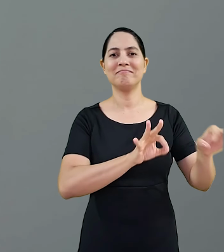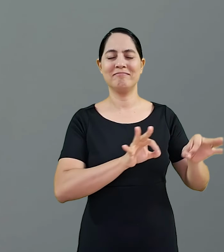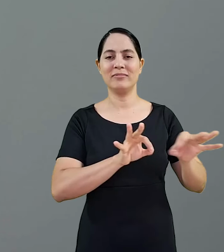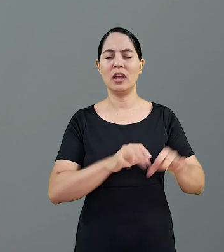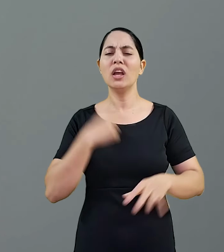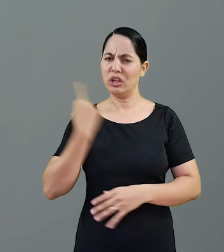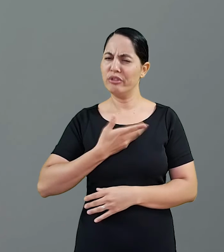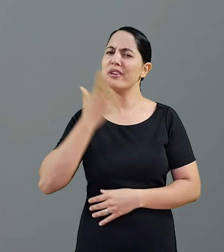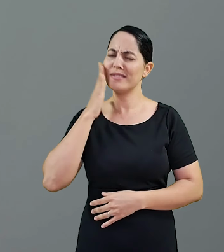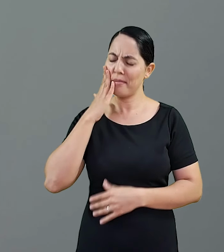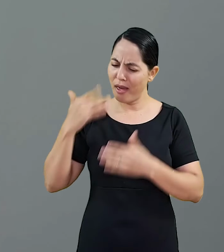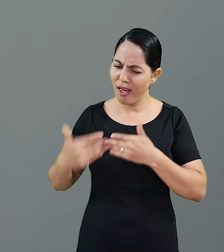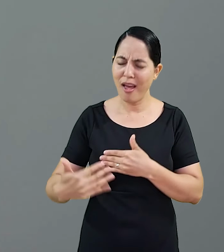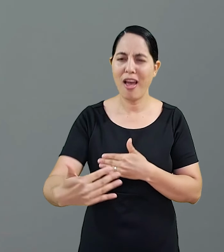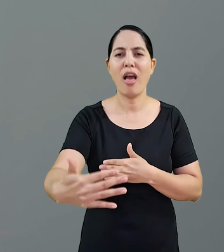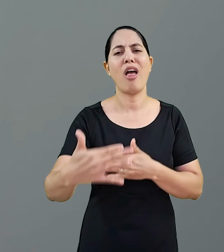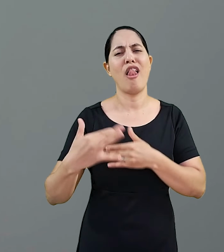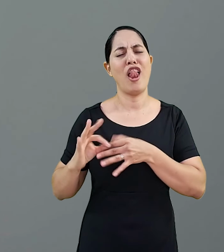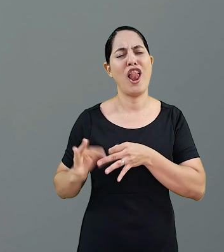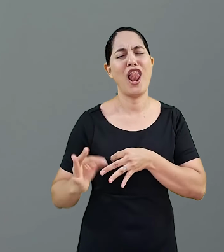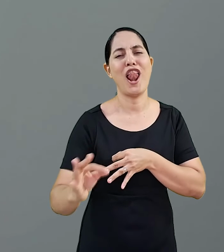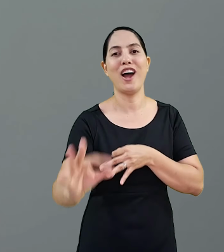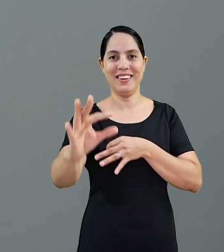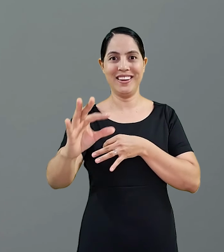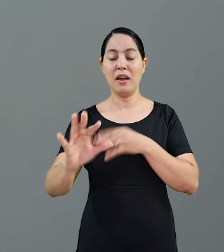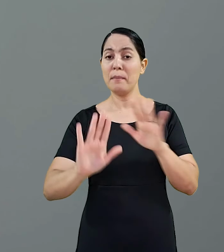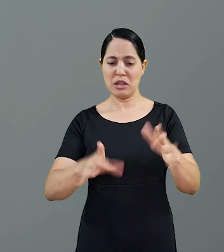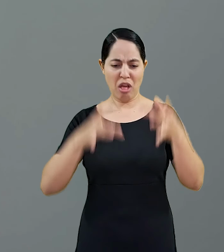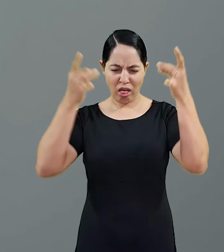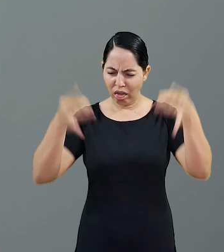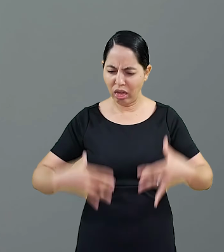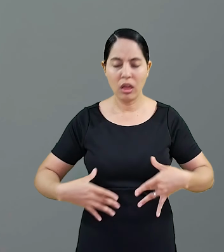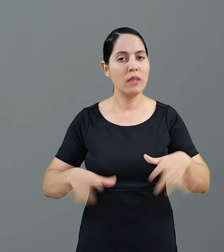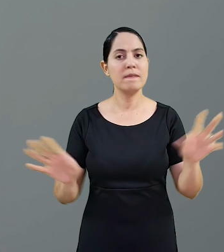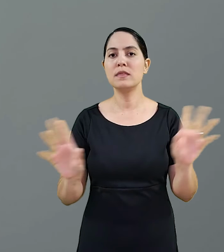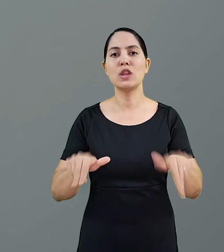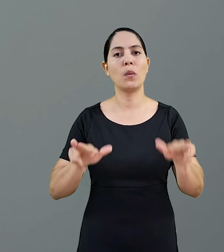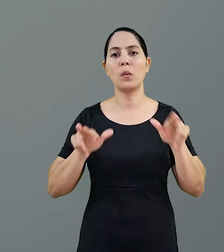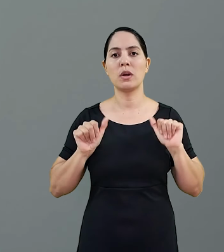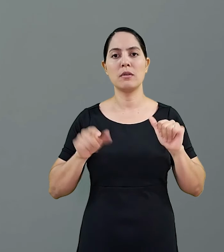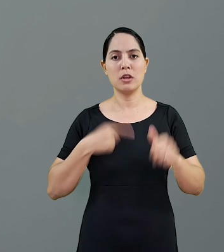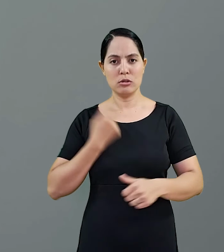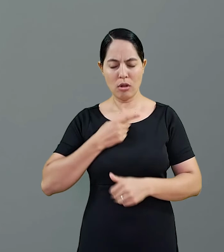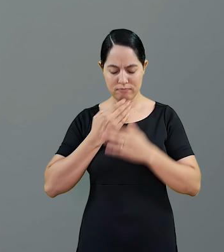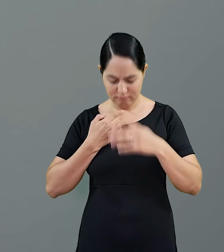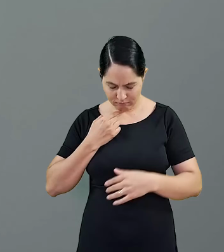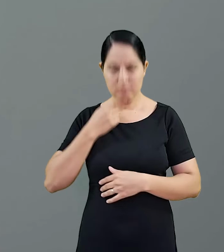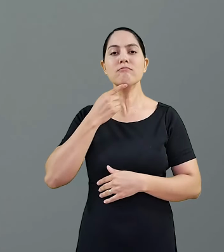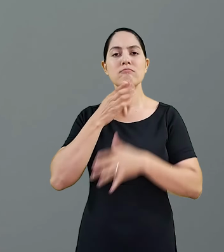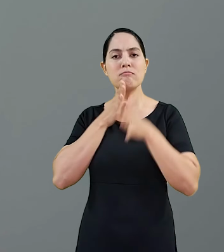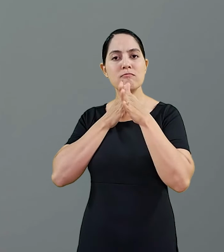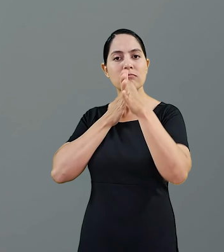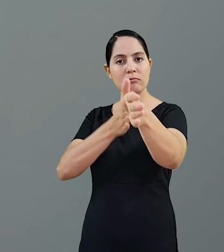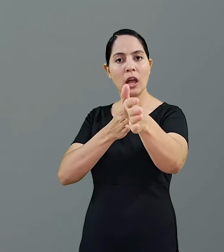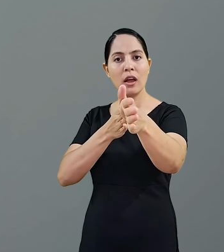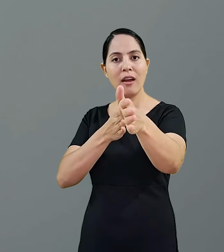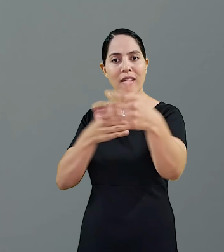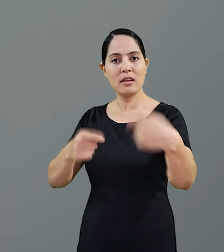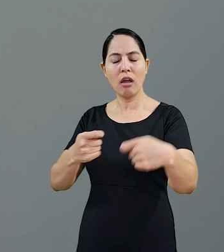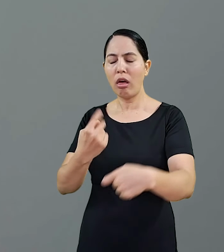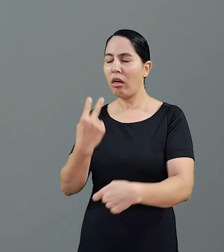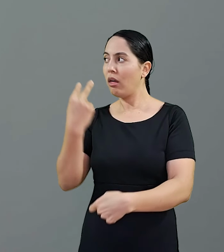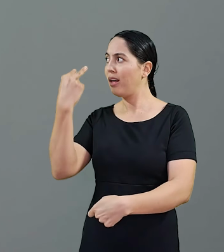saber que o caminho é longo e não desistir. Sempre digo, olha para frente, olha para frente. Às vezes a gente fica olhando para trás e se